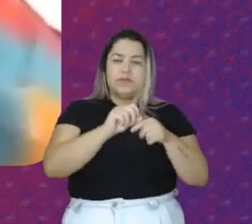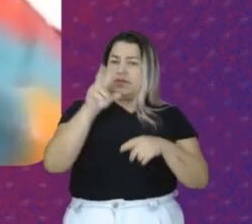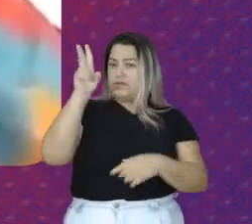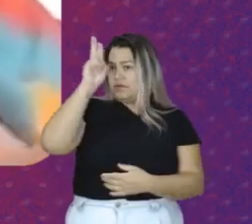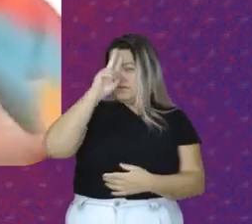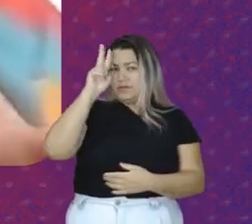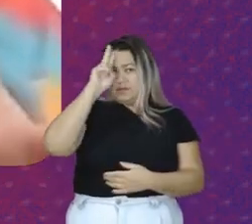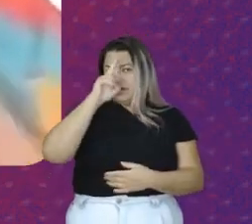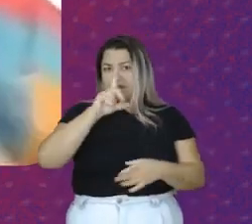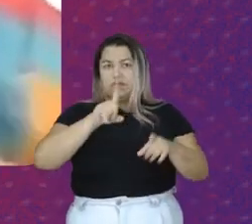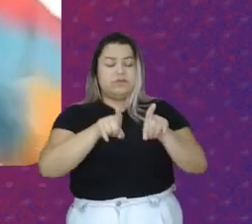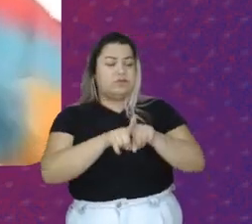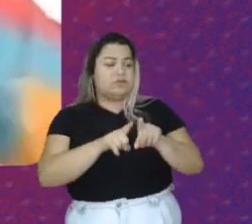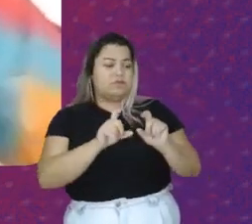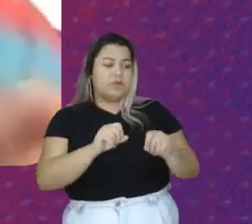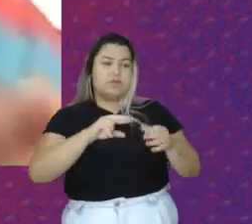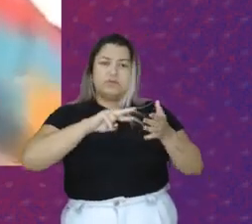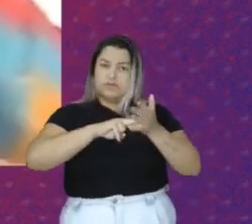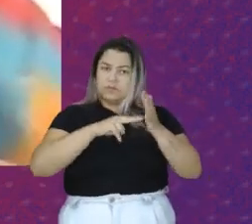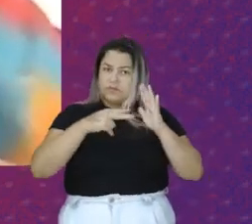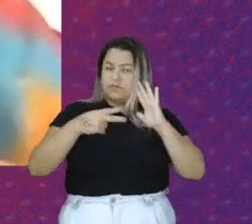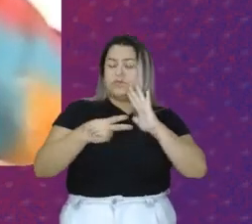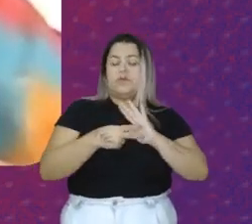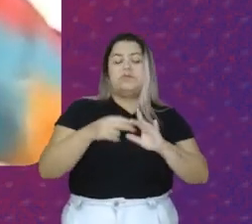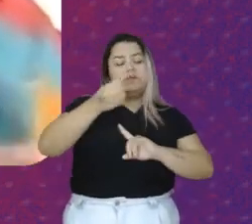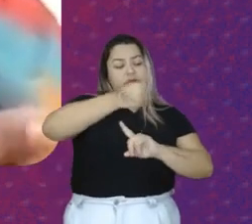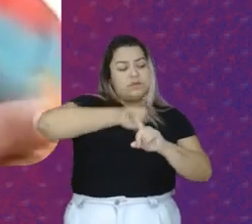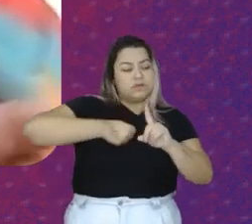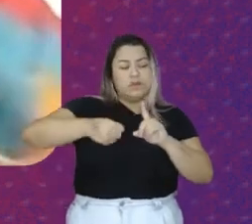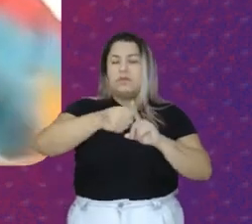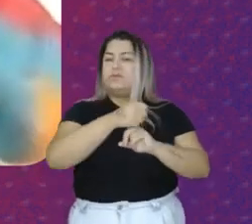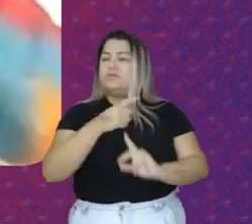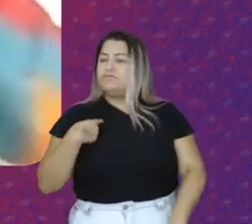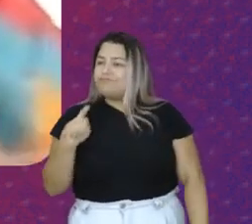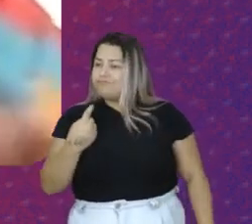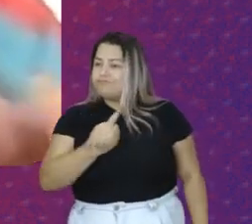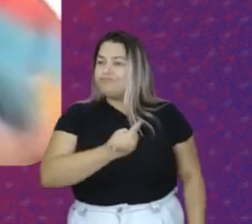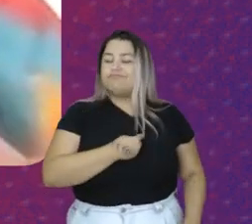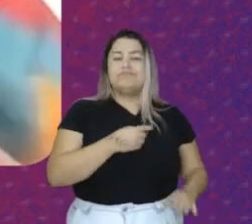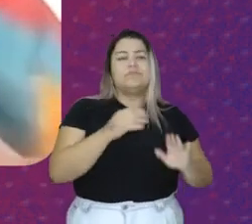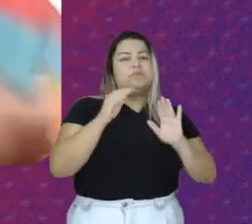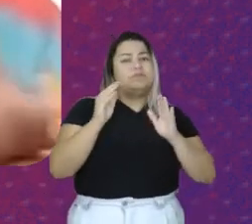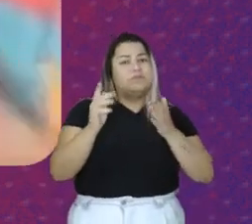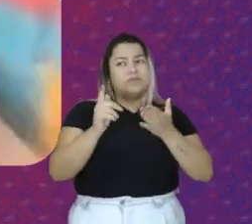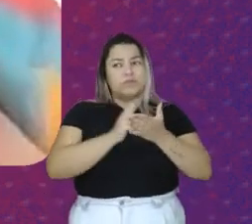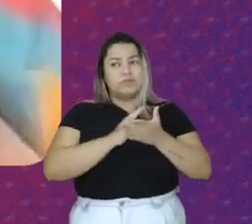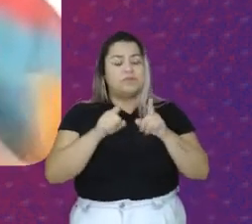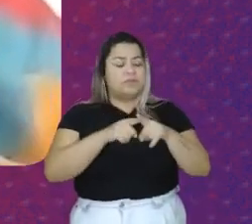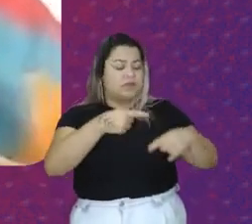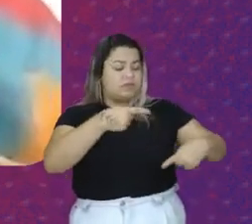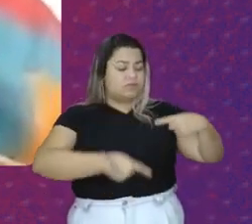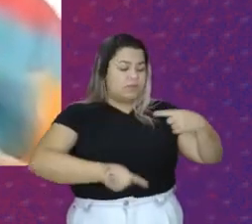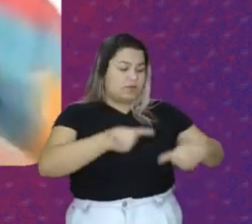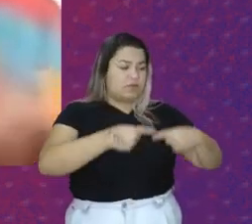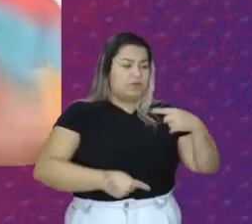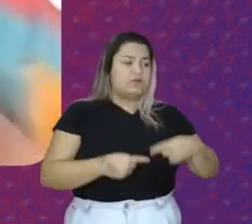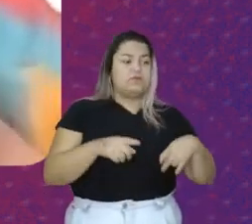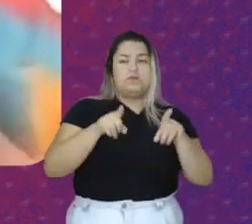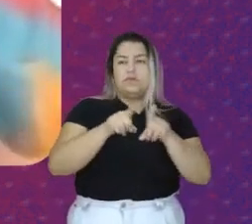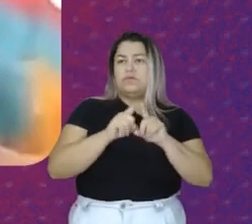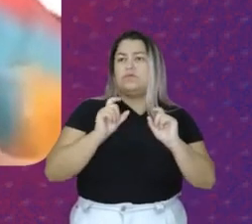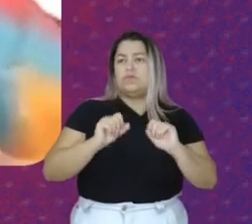temos que convencer uma parcela significativa da sociedade, da nossa agenda, dos programas, das políticas, dos projetos